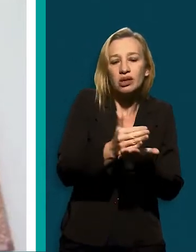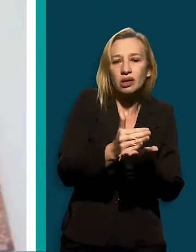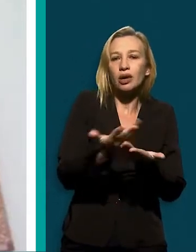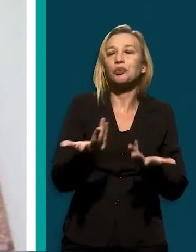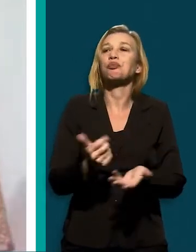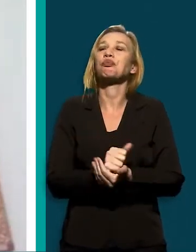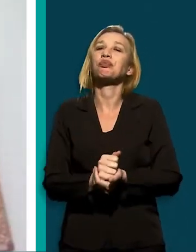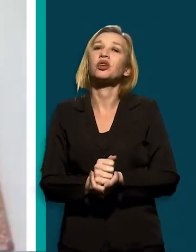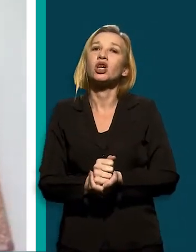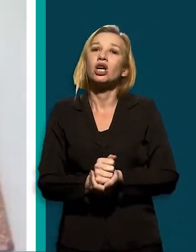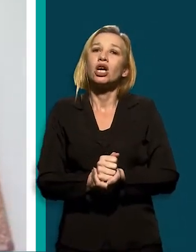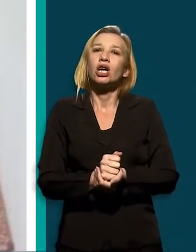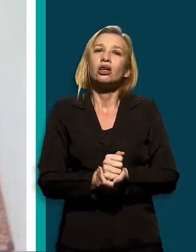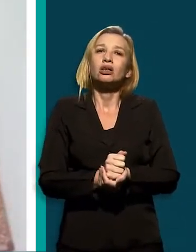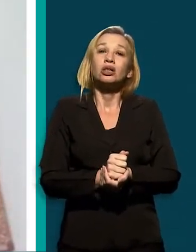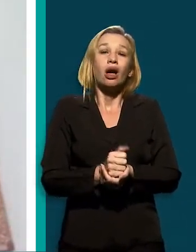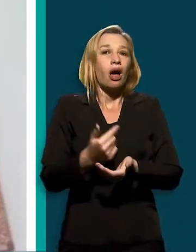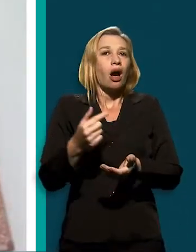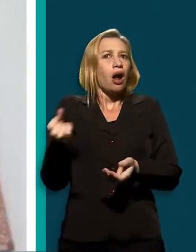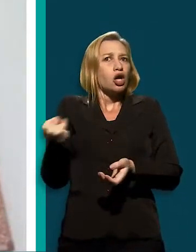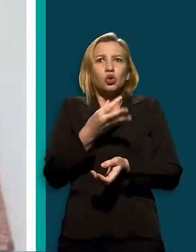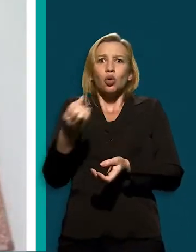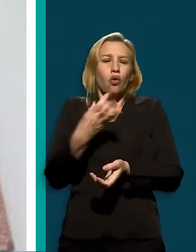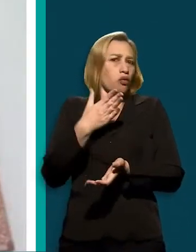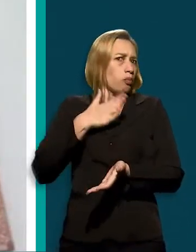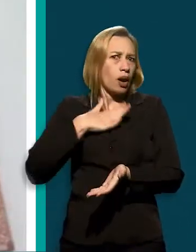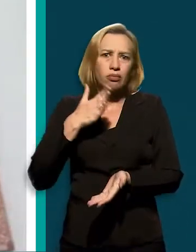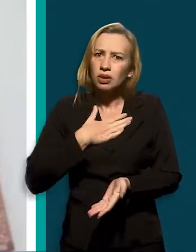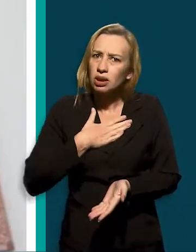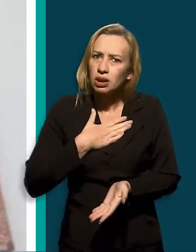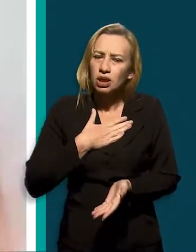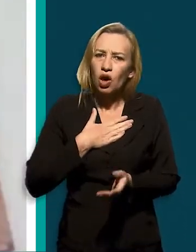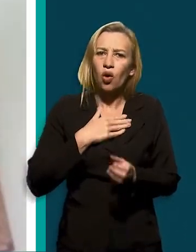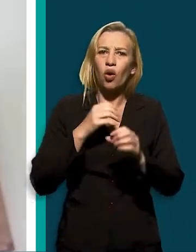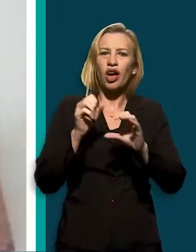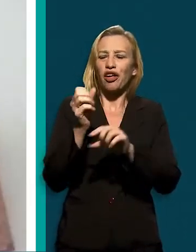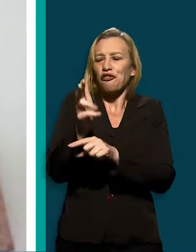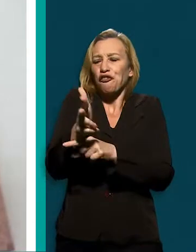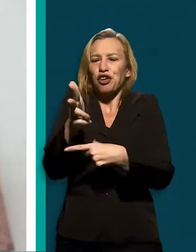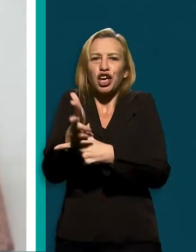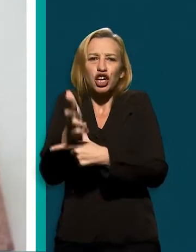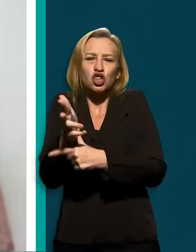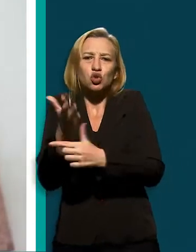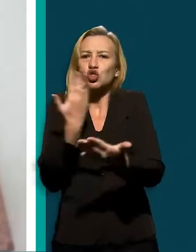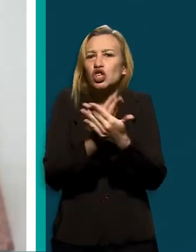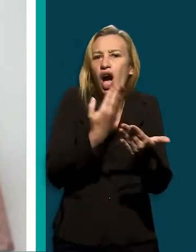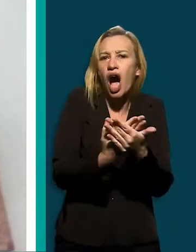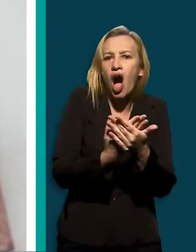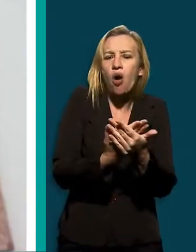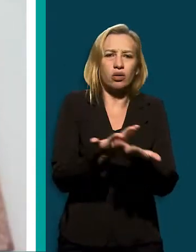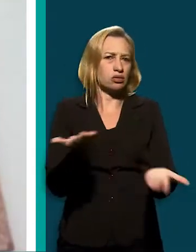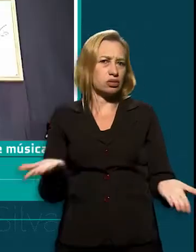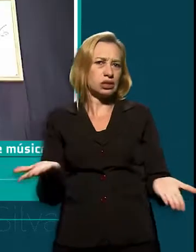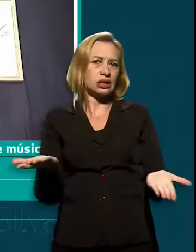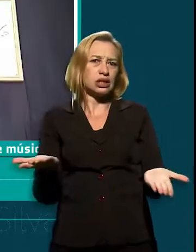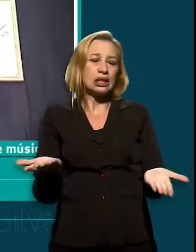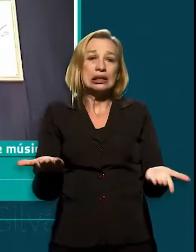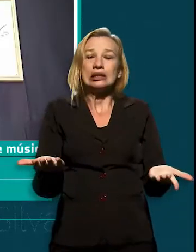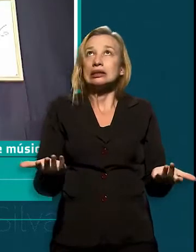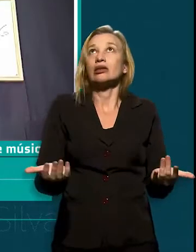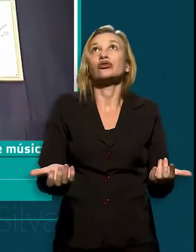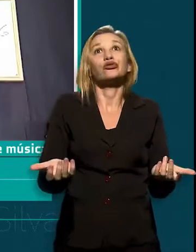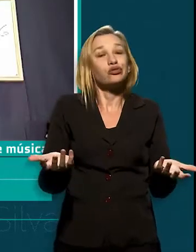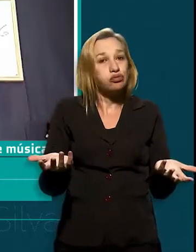que começaram a surgir. E para mim era tudo muito novo. E posta vídeo de aula, e faz ao